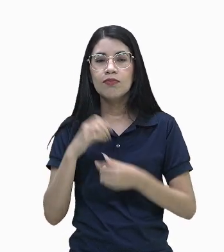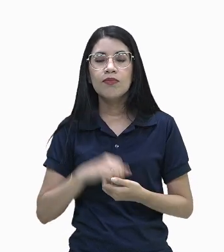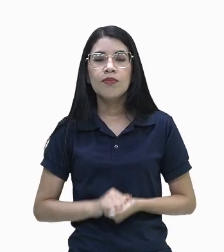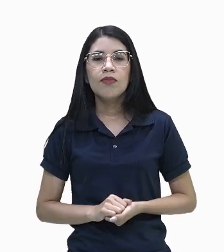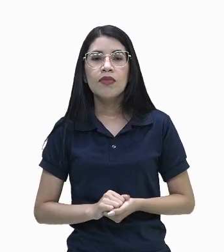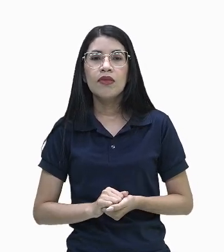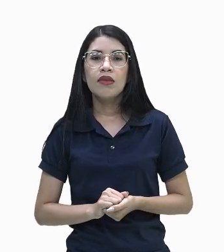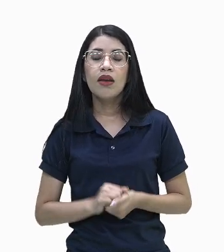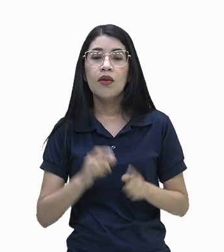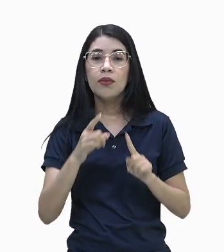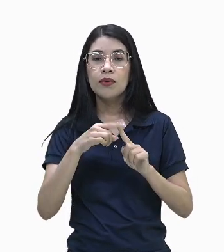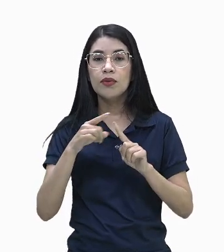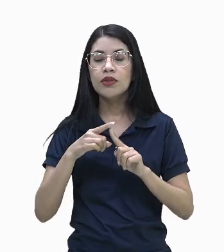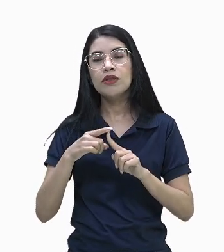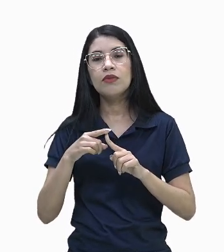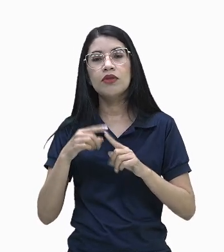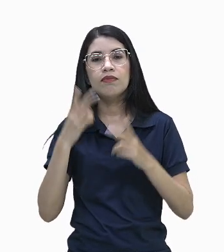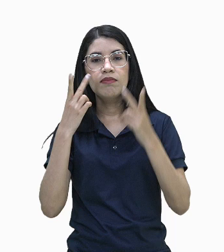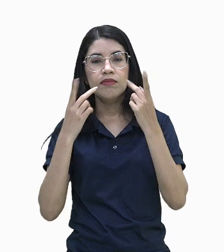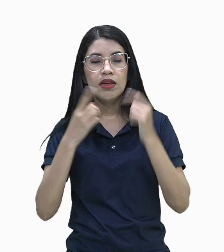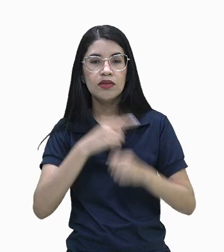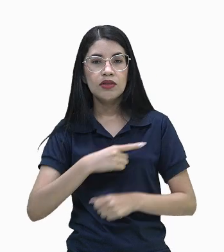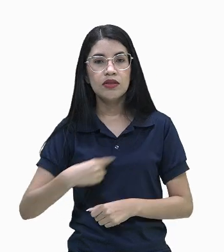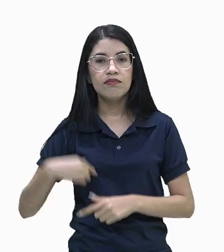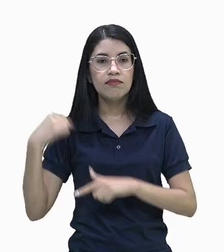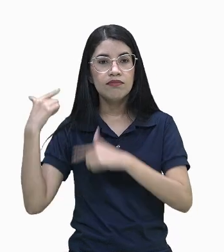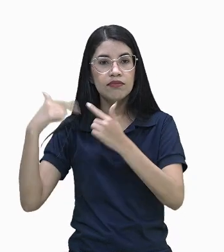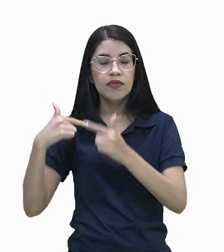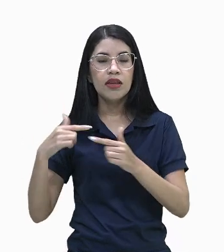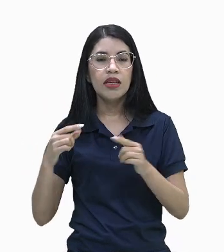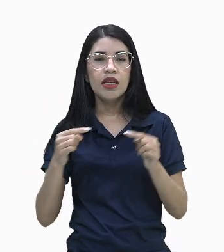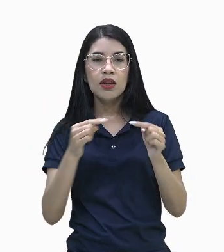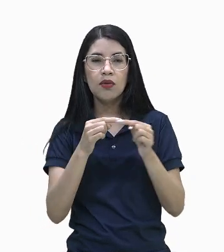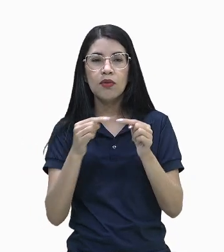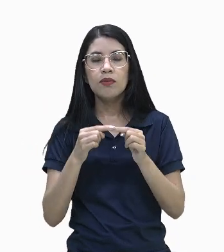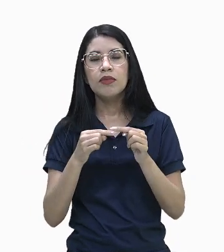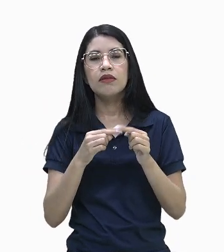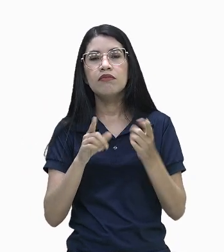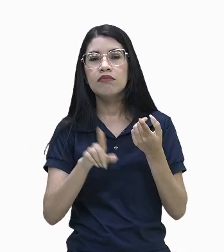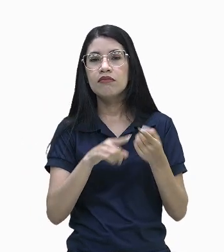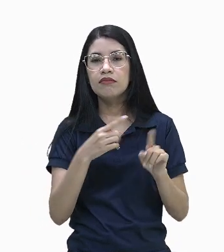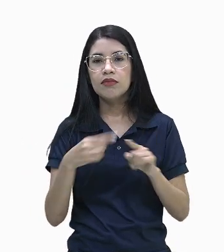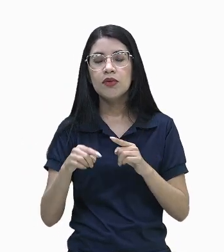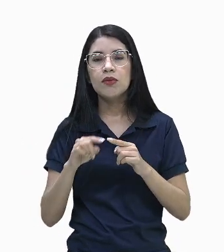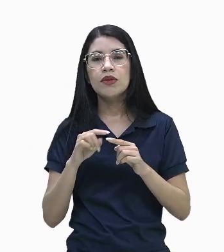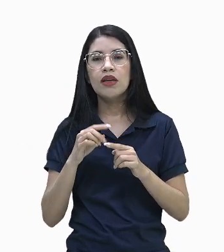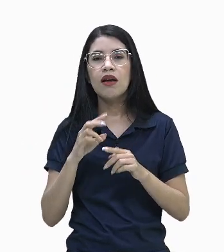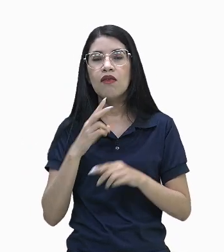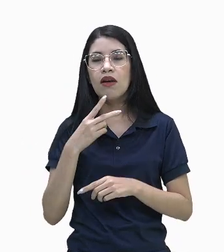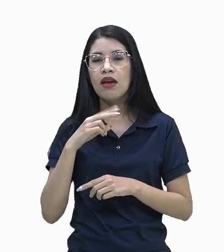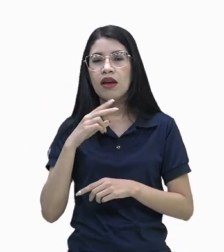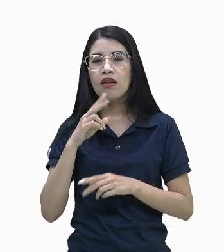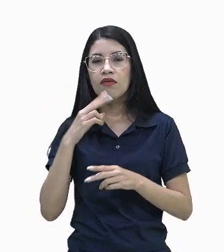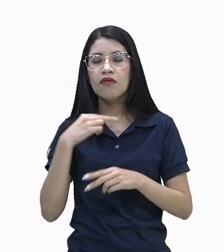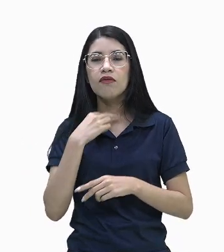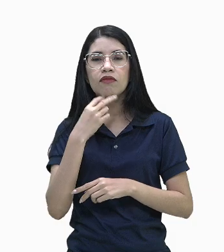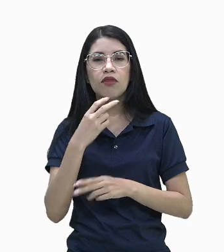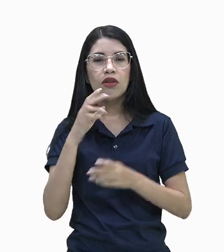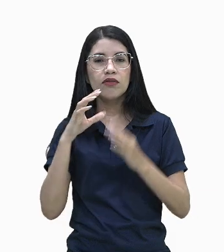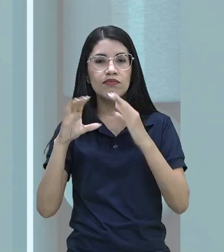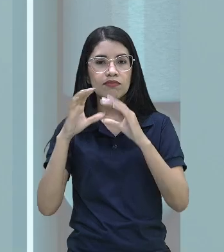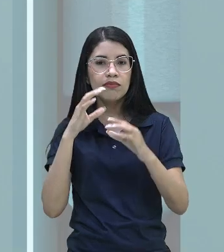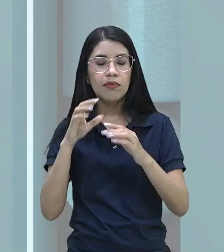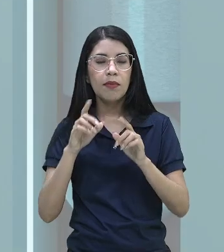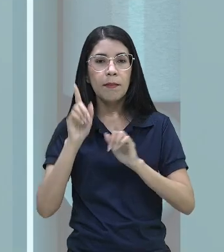teatro chinês tradicional que combina música, performance vocal, mímica, dança e acrobacia. O que eu quero falar